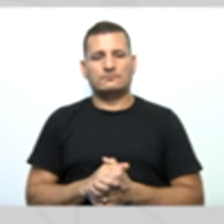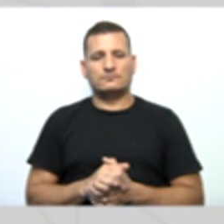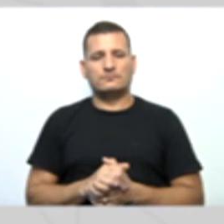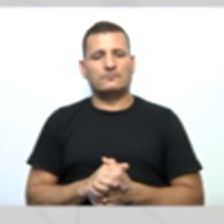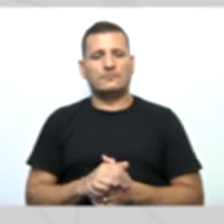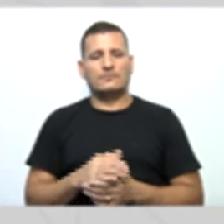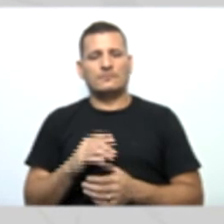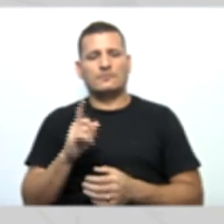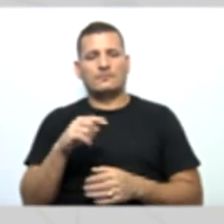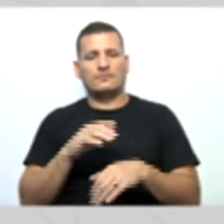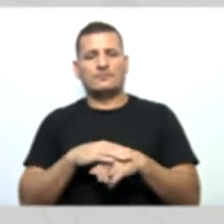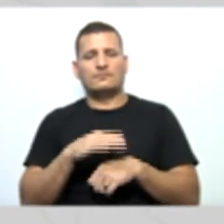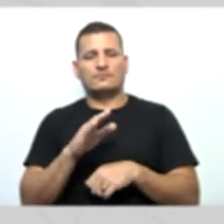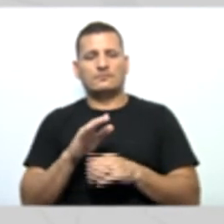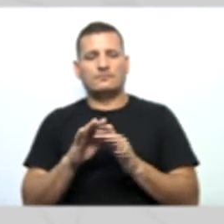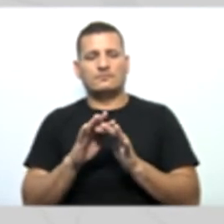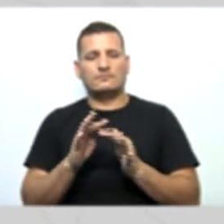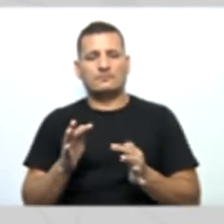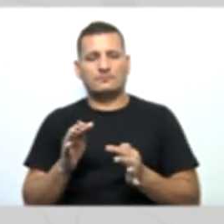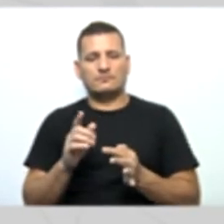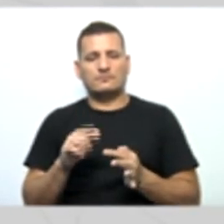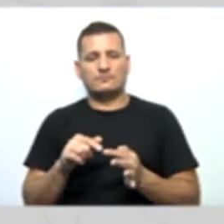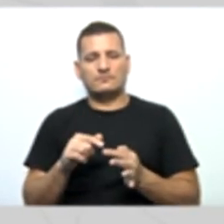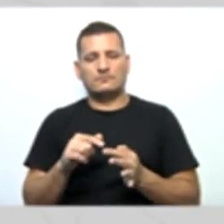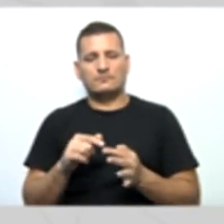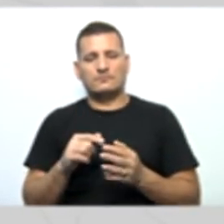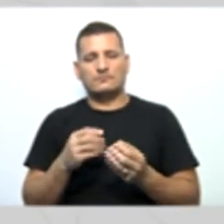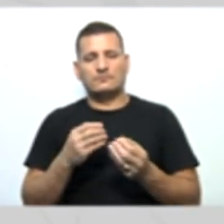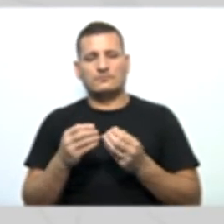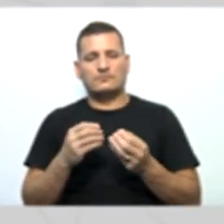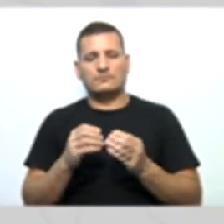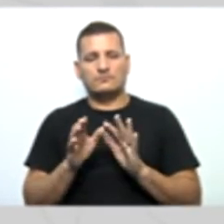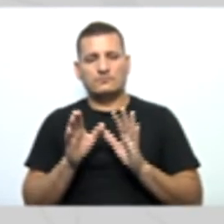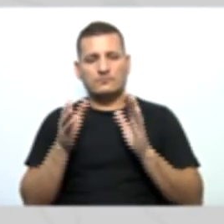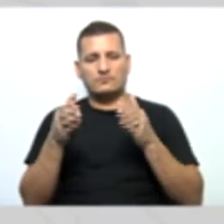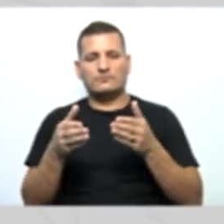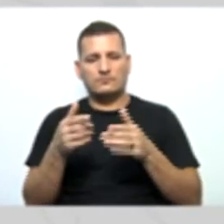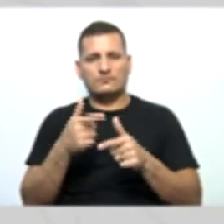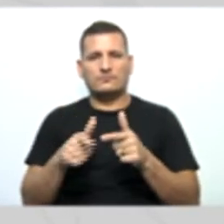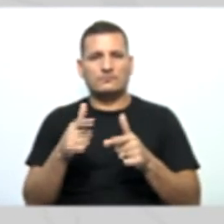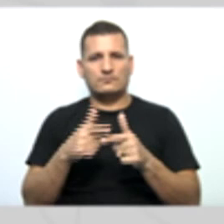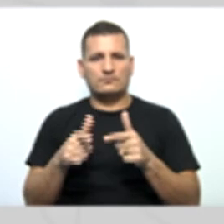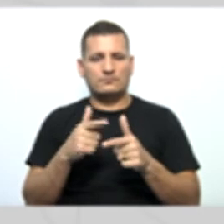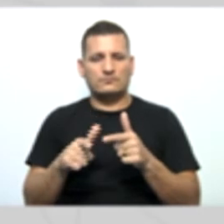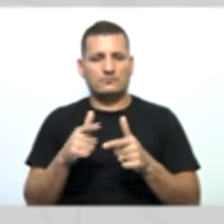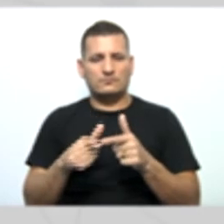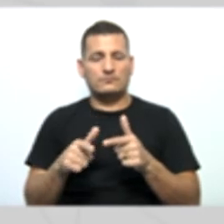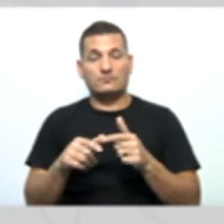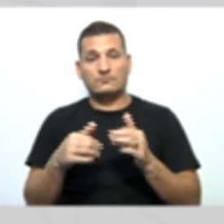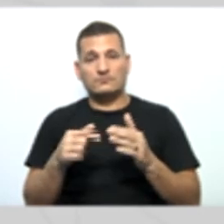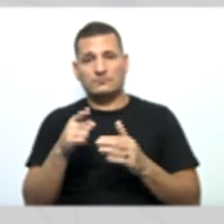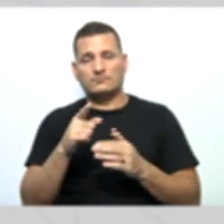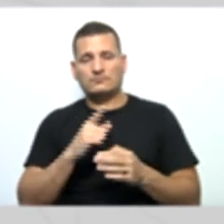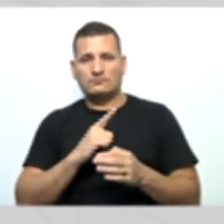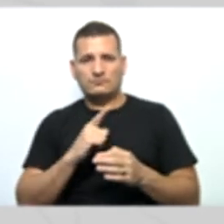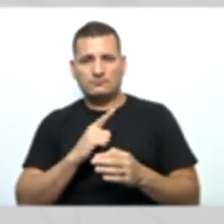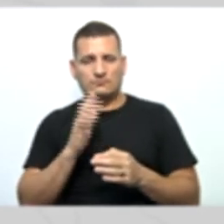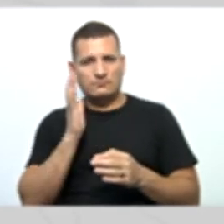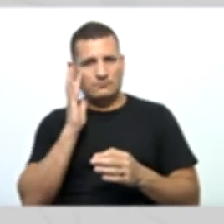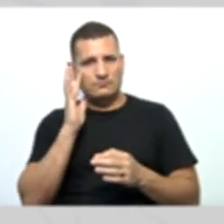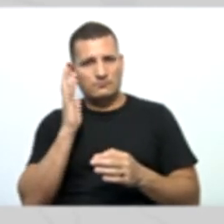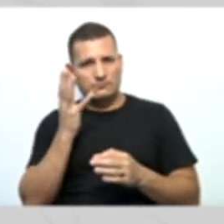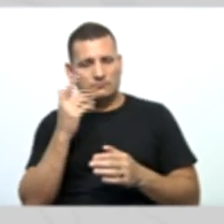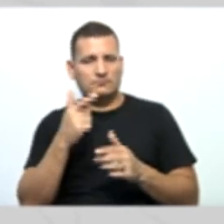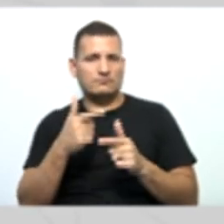mais simples de termos paradigmas como uma forma de abordar um problema. Então você vai ter um problema e através